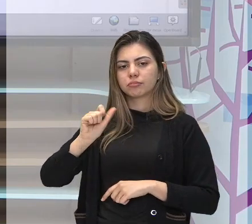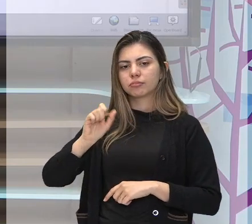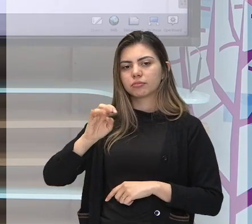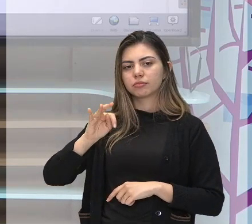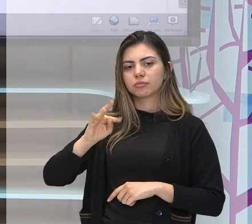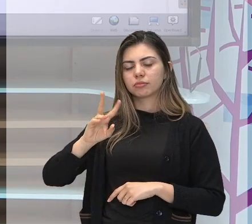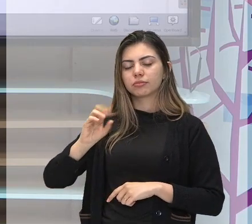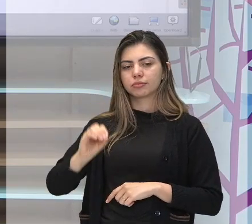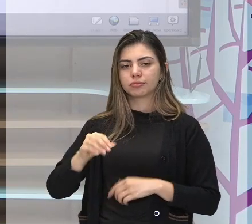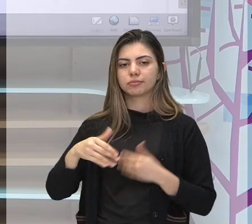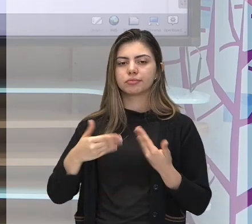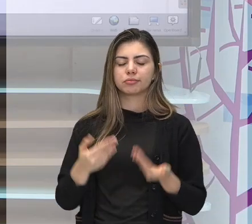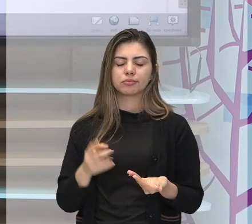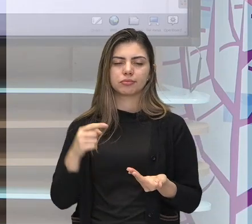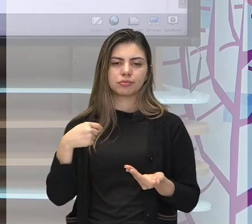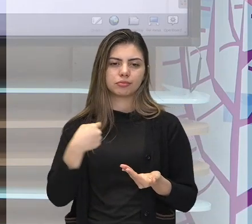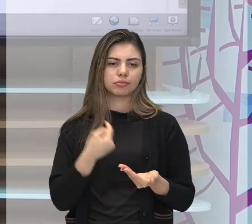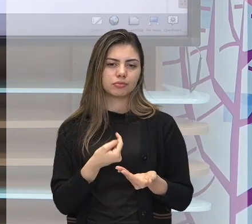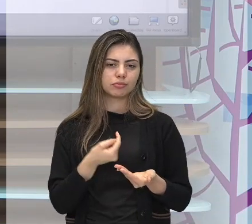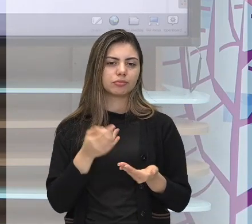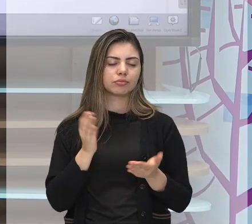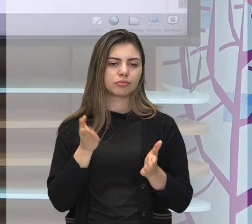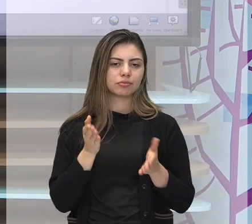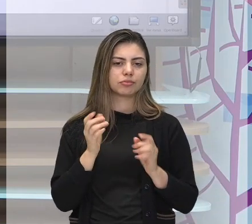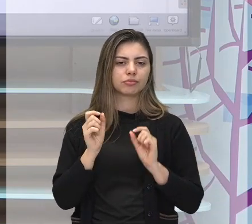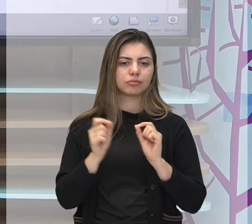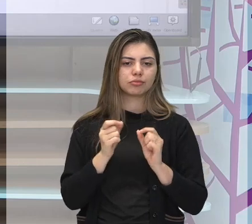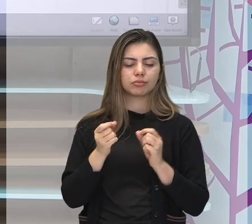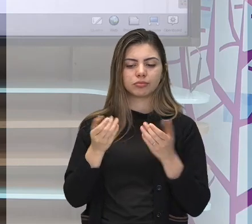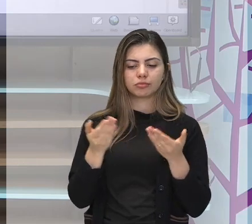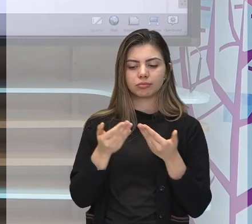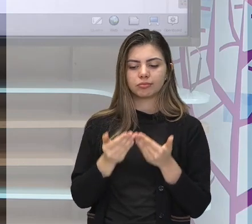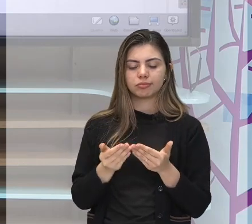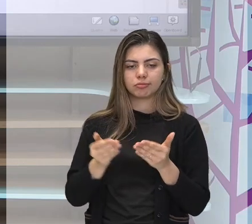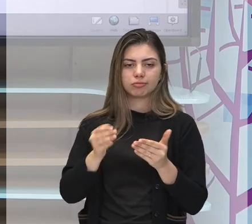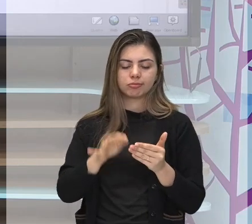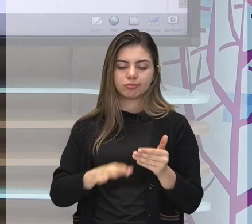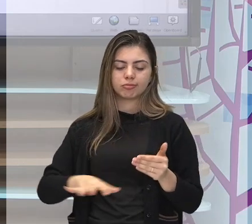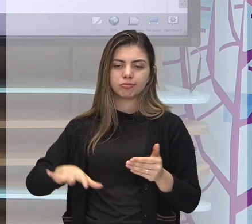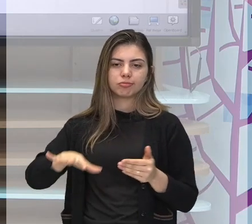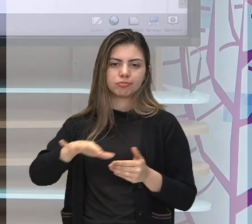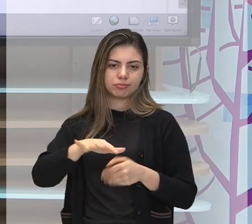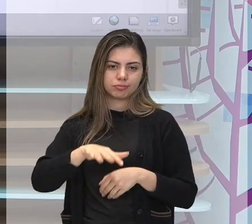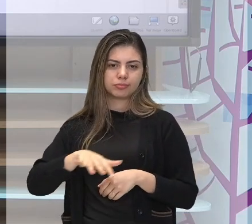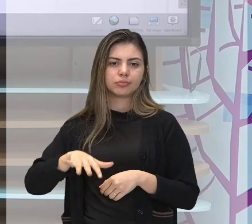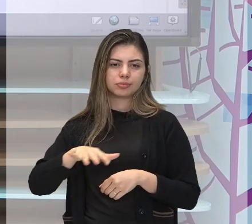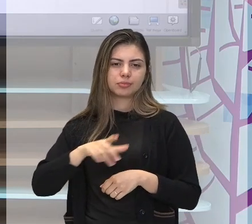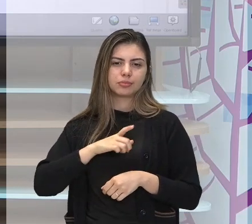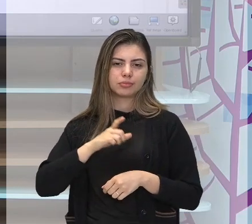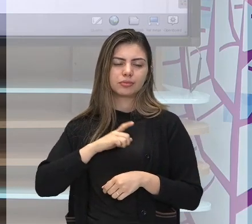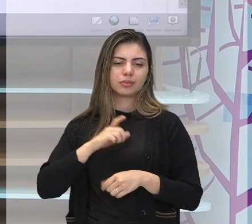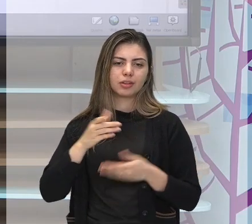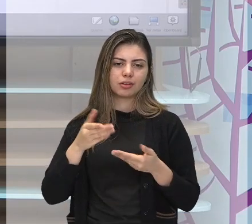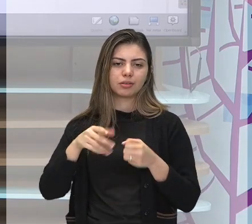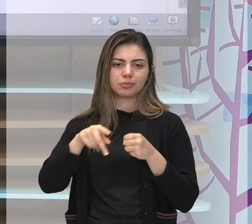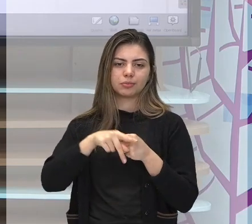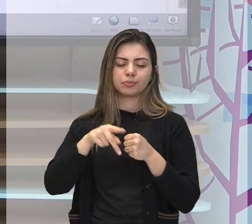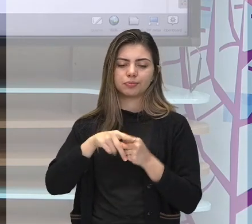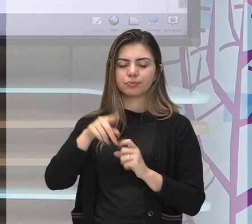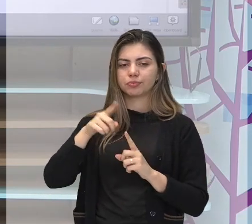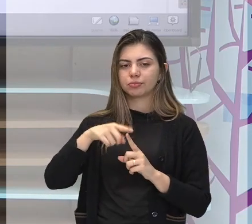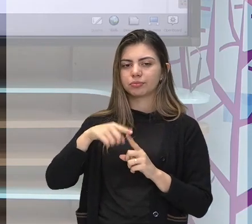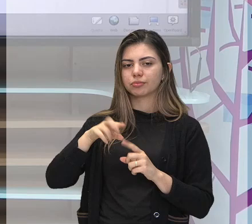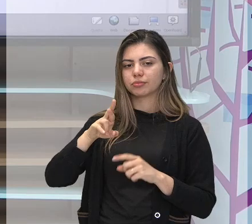a gente já vai agora adentrar nesse campo do pronome